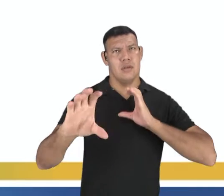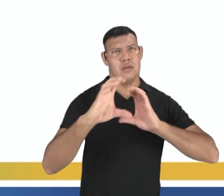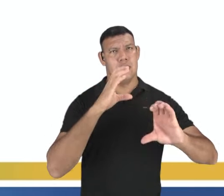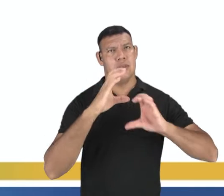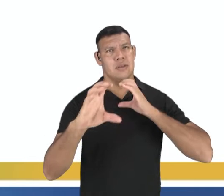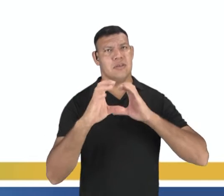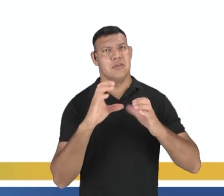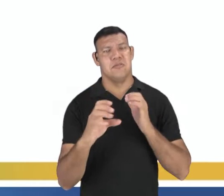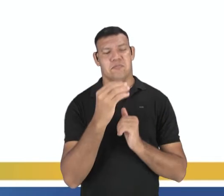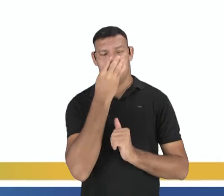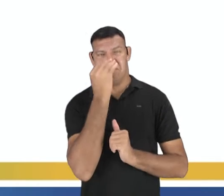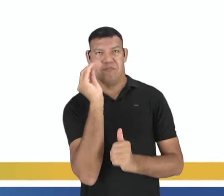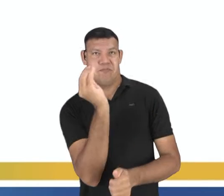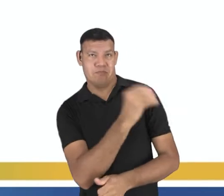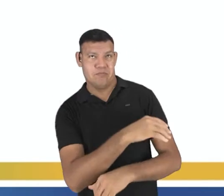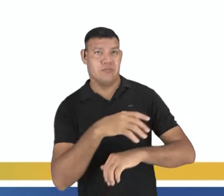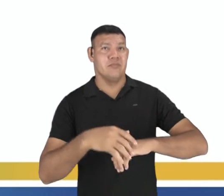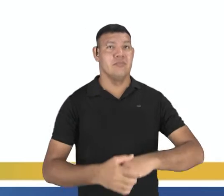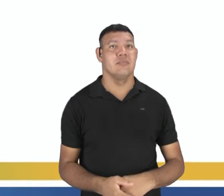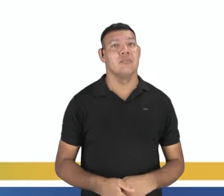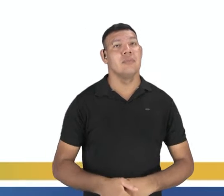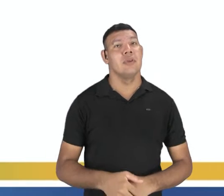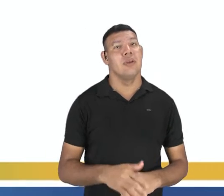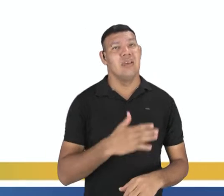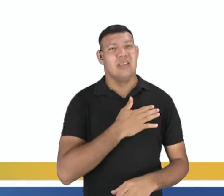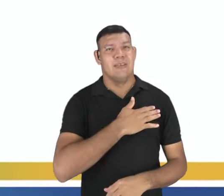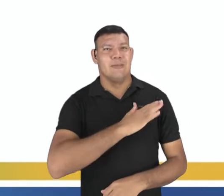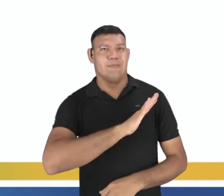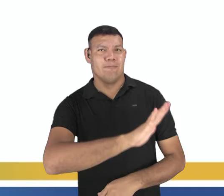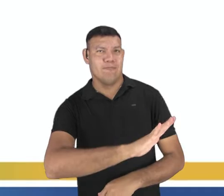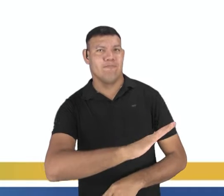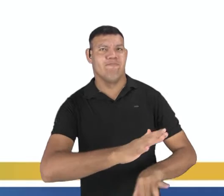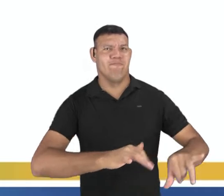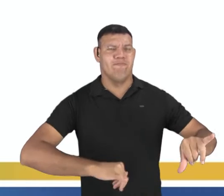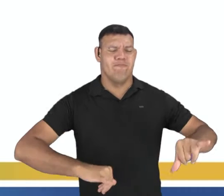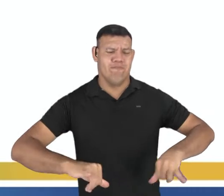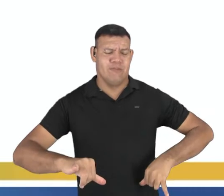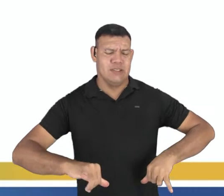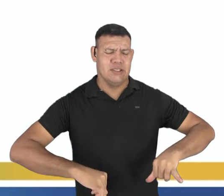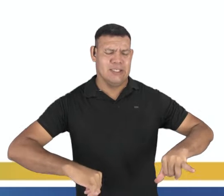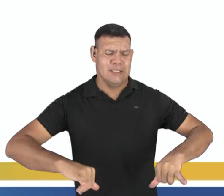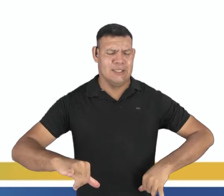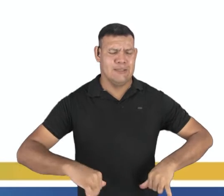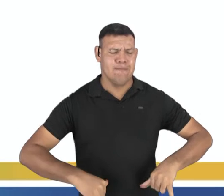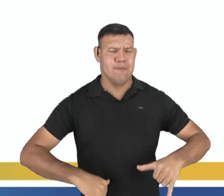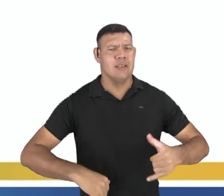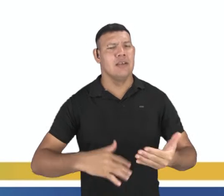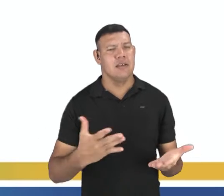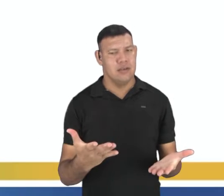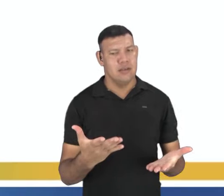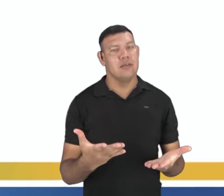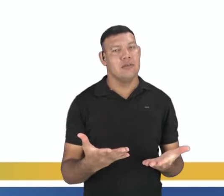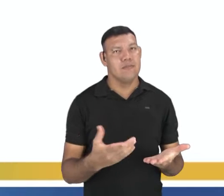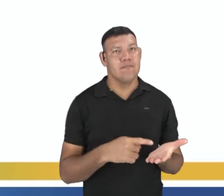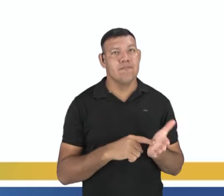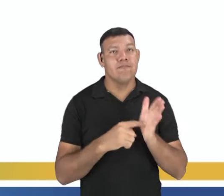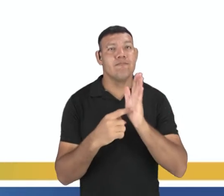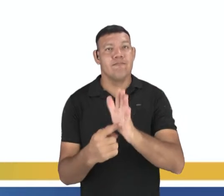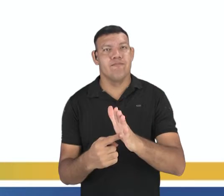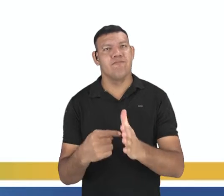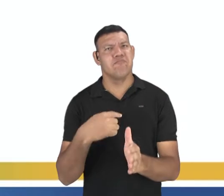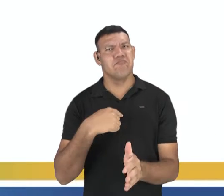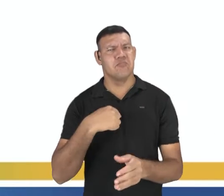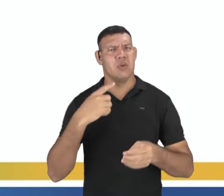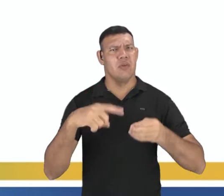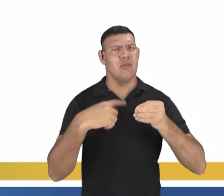não gostasse nada de mim, com sofrimento sempre a servi, e agora já por ela enlouqueci, e dá